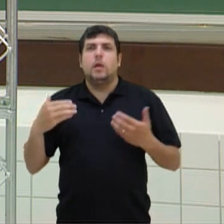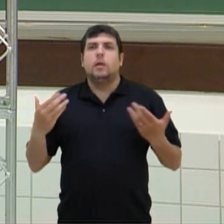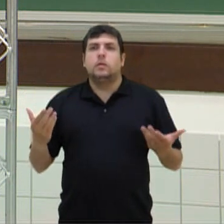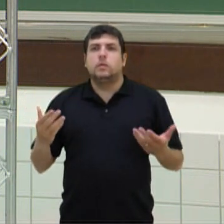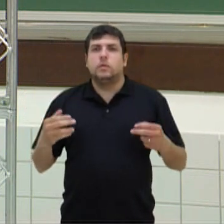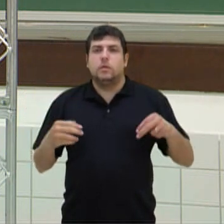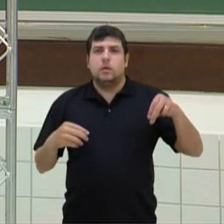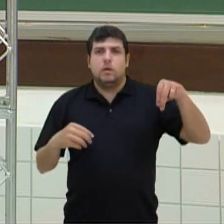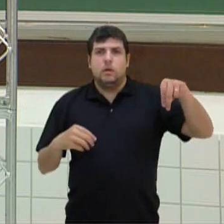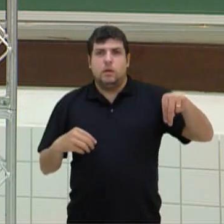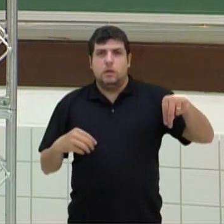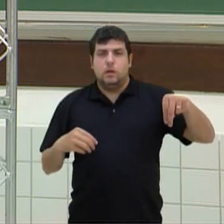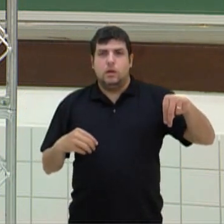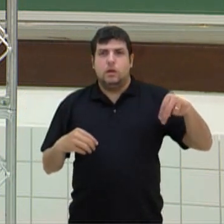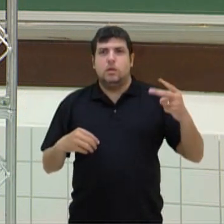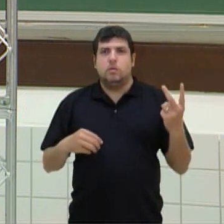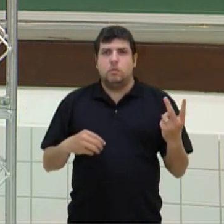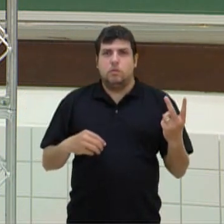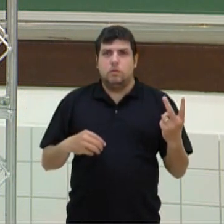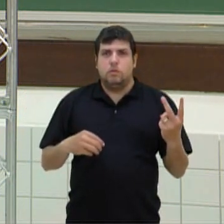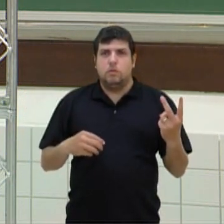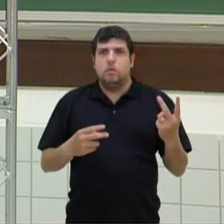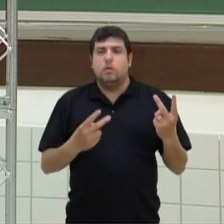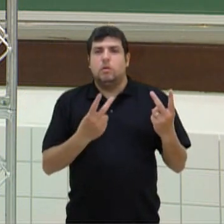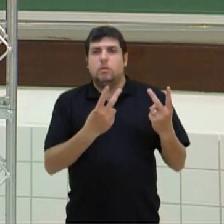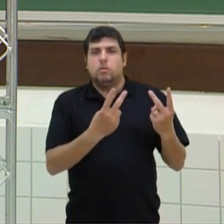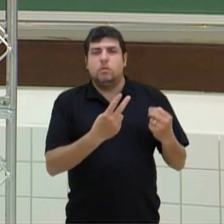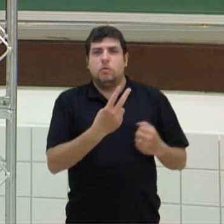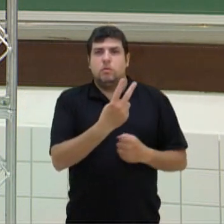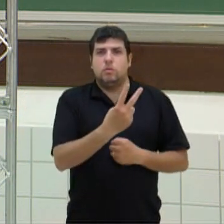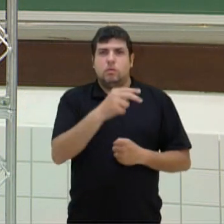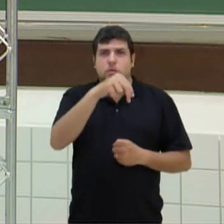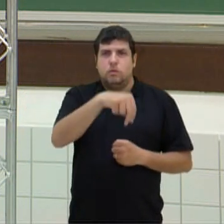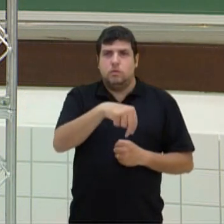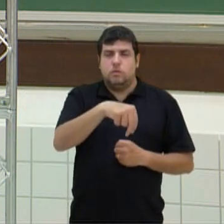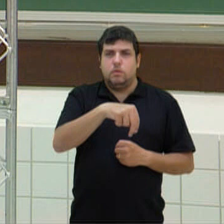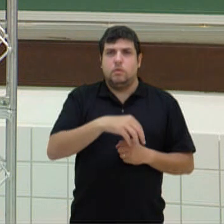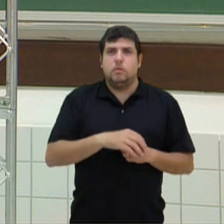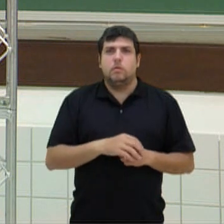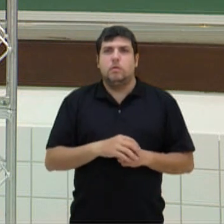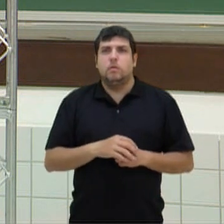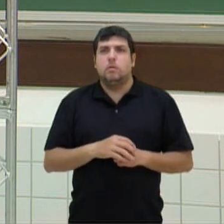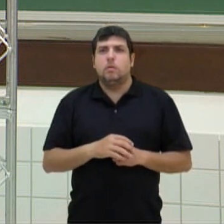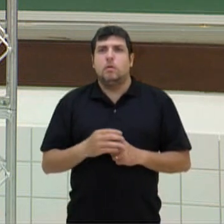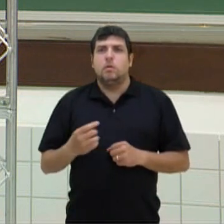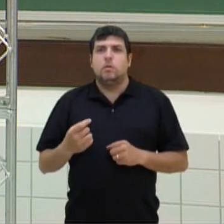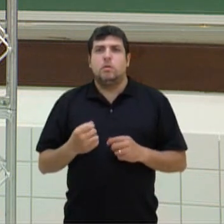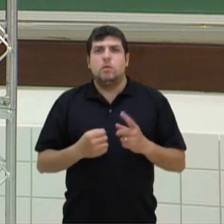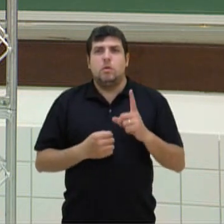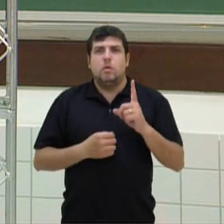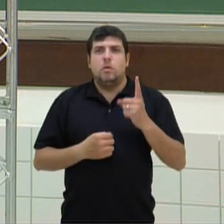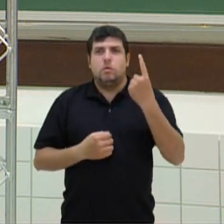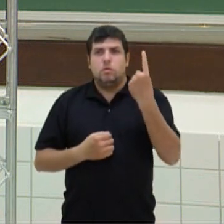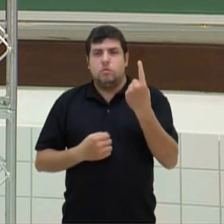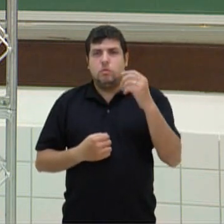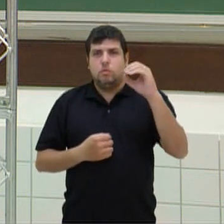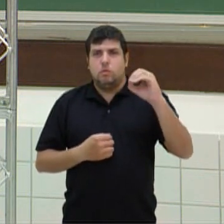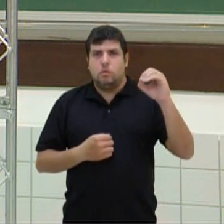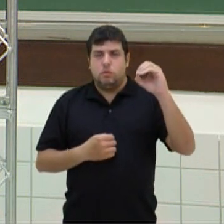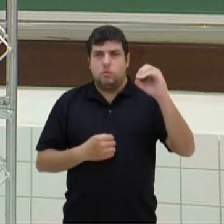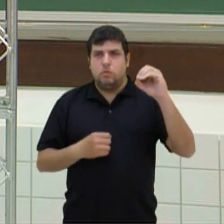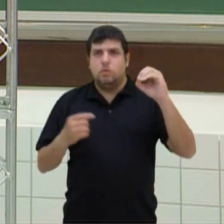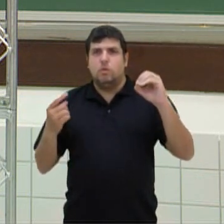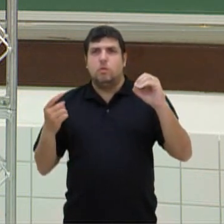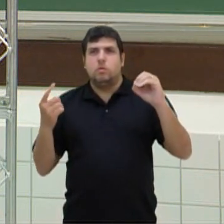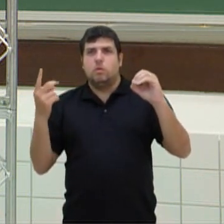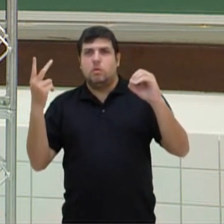N2, 2N aqui do outro lado, tá? Um oxigênio aqui e